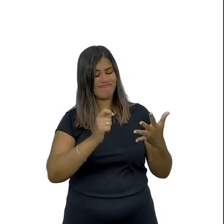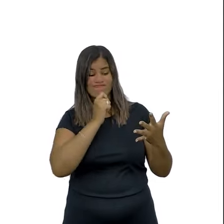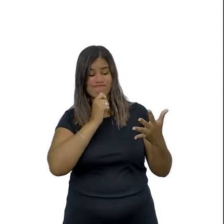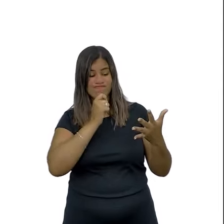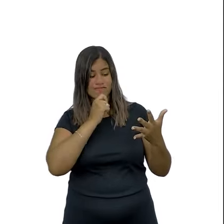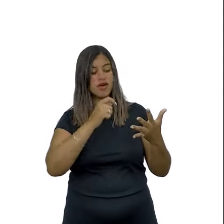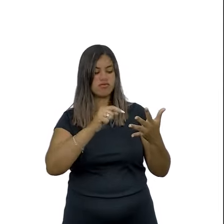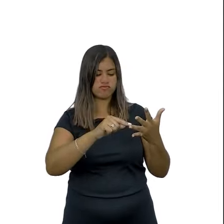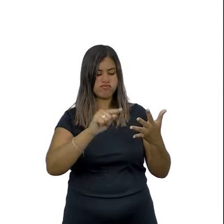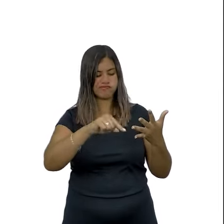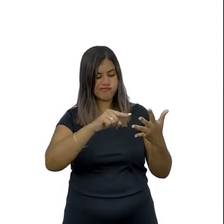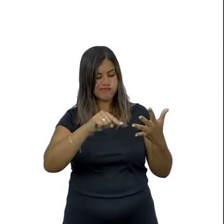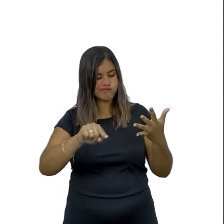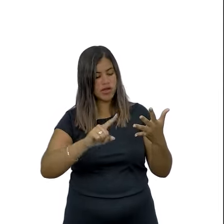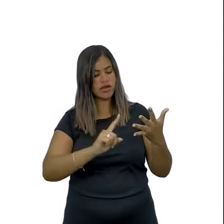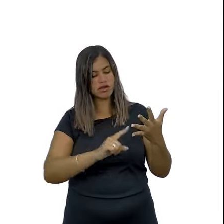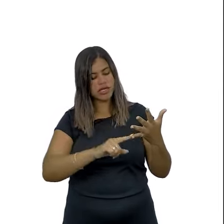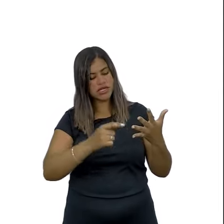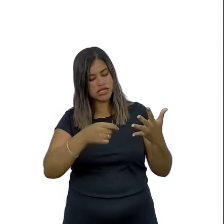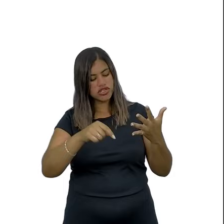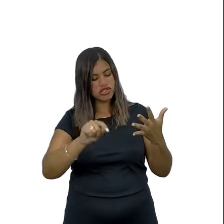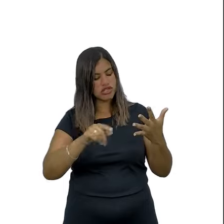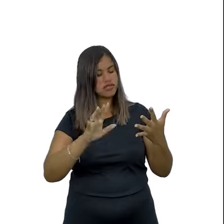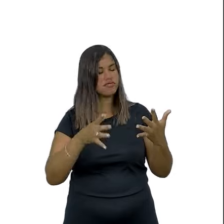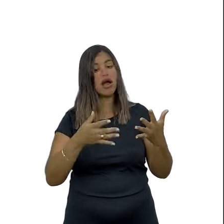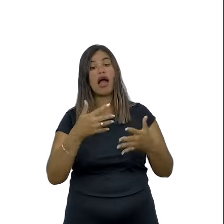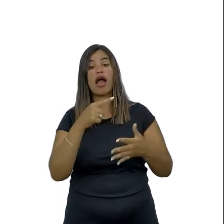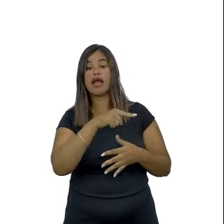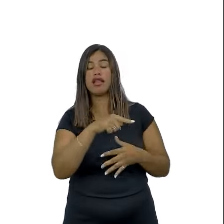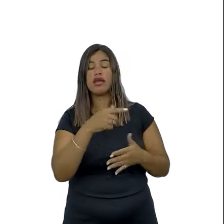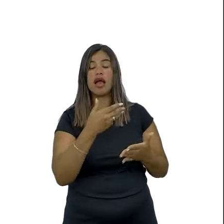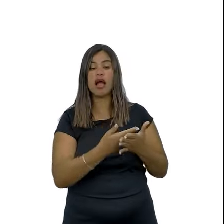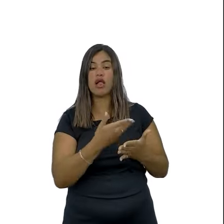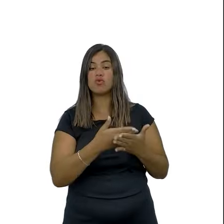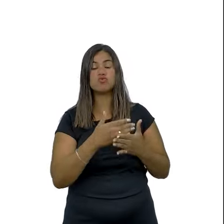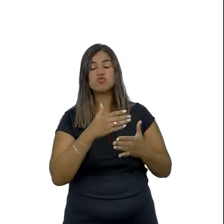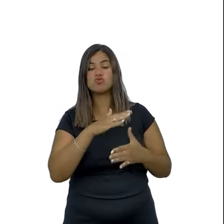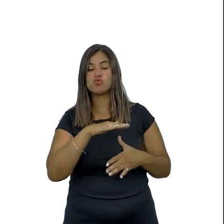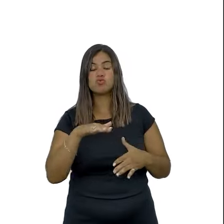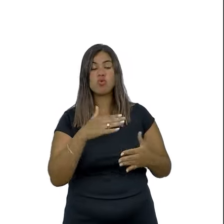novamente, e pode ajudar a não se perder, ou seja, evitar